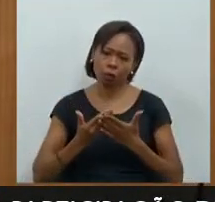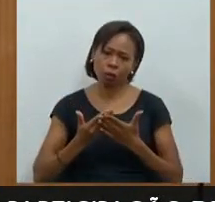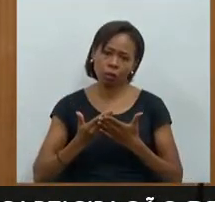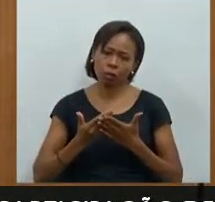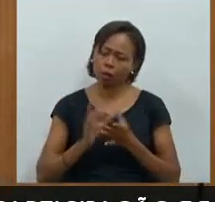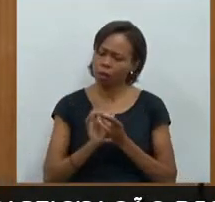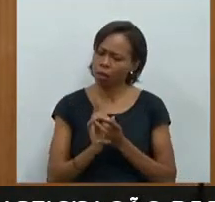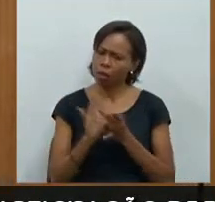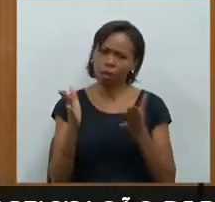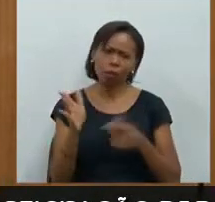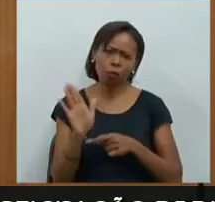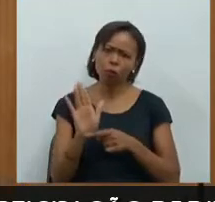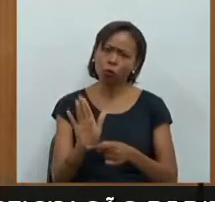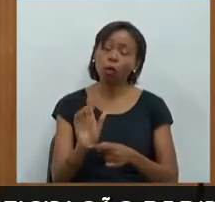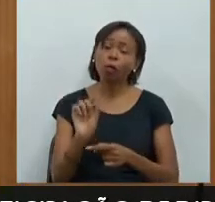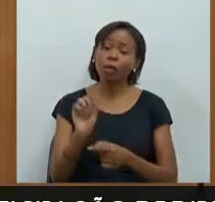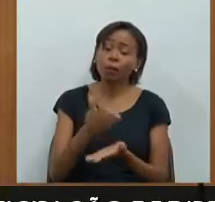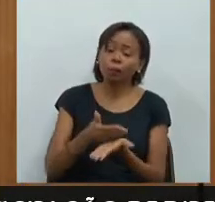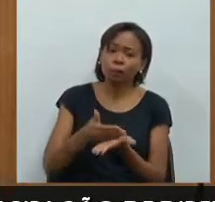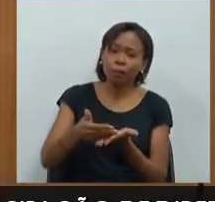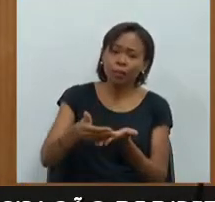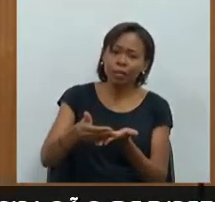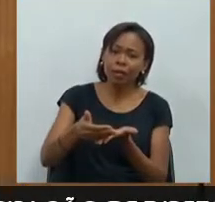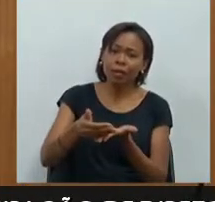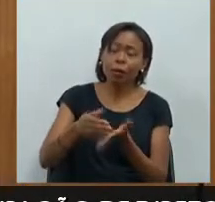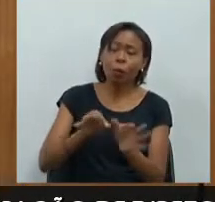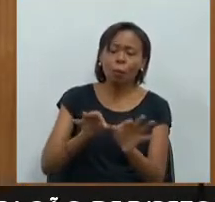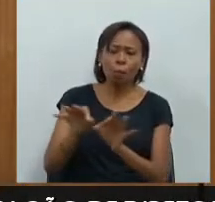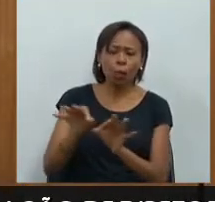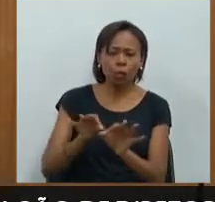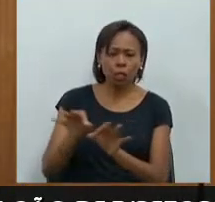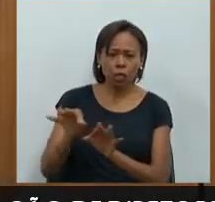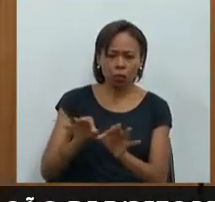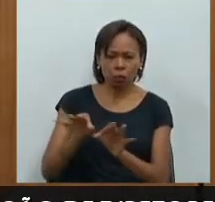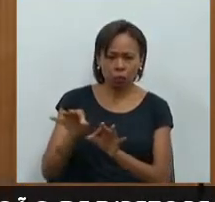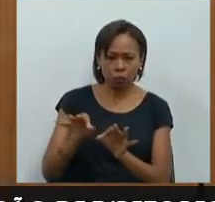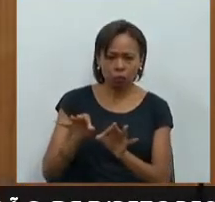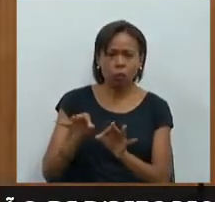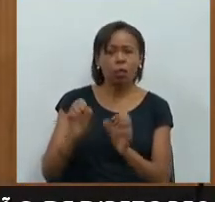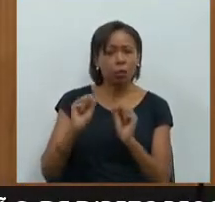para poder iniciarmos um projeto que possa vir realmente